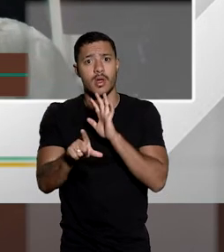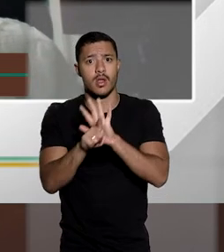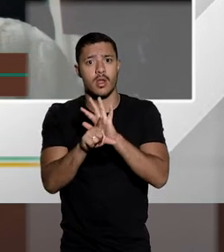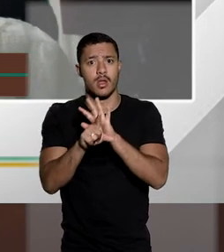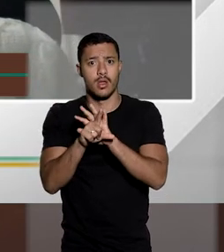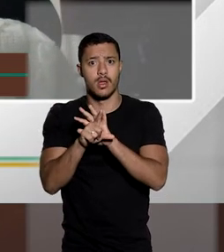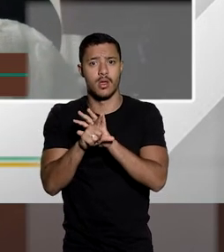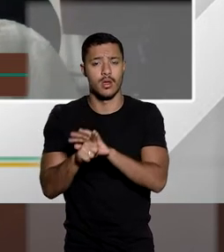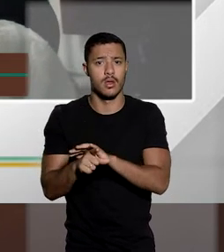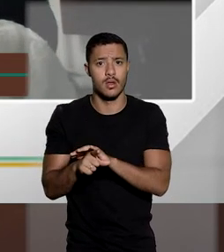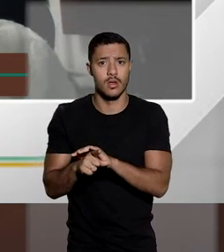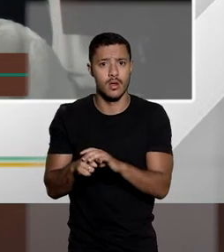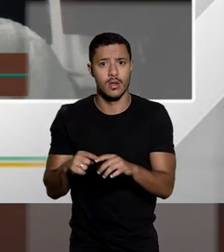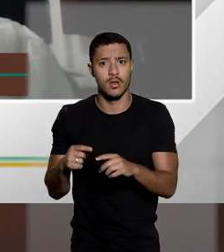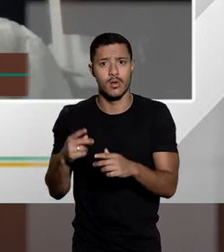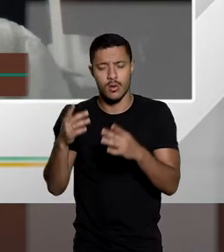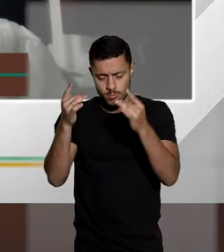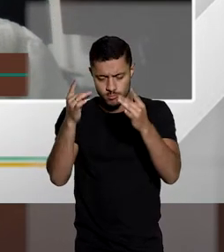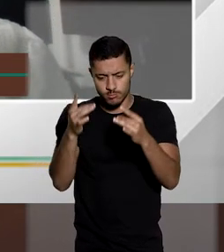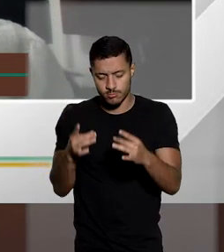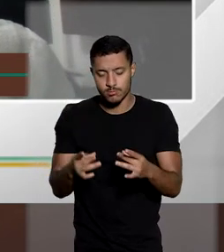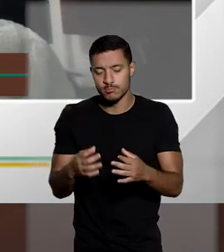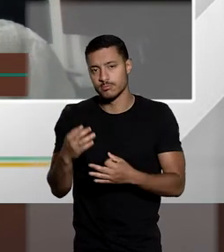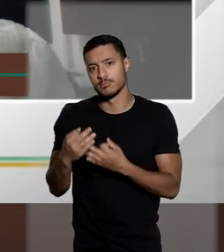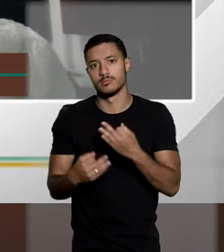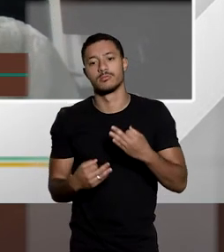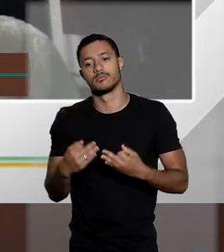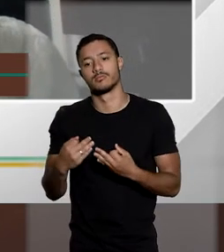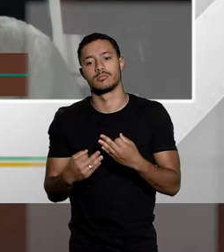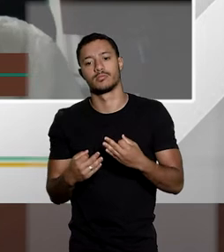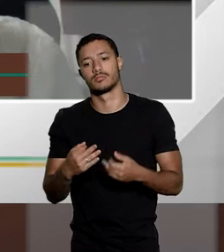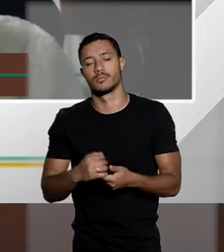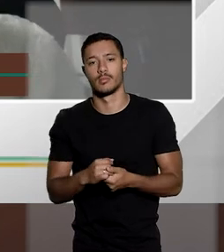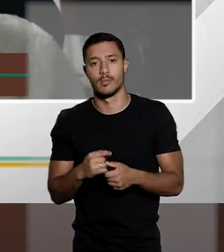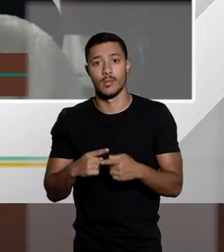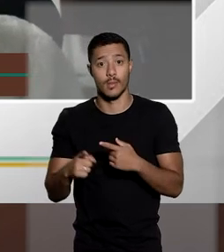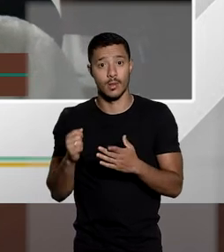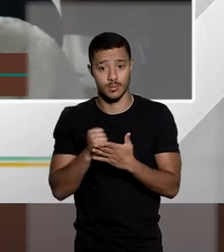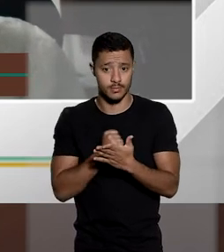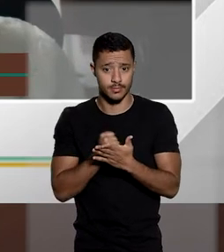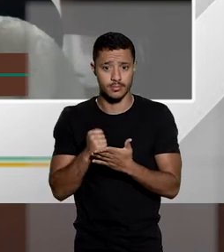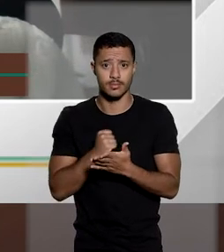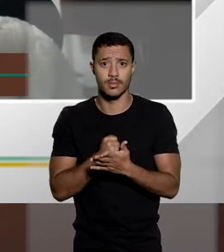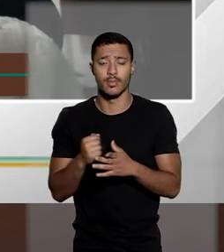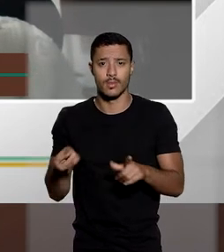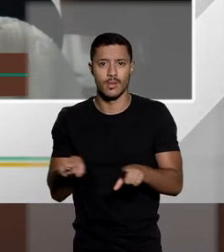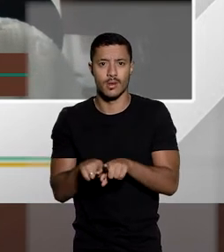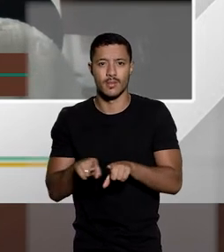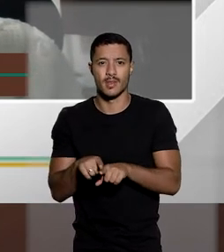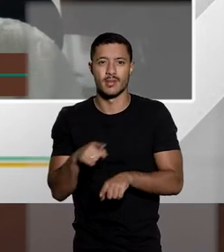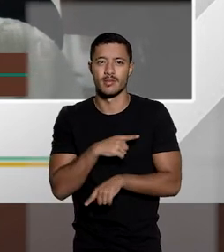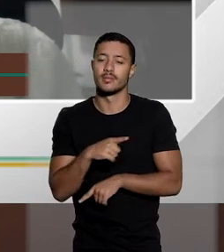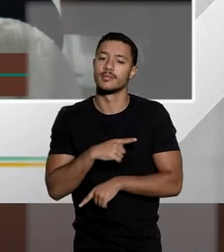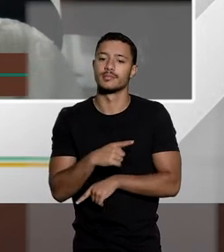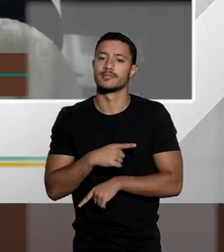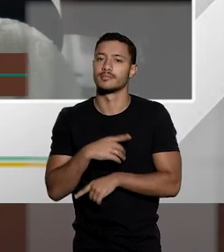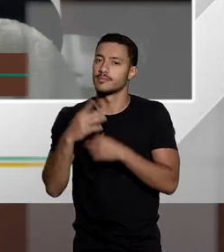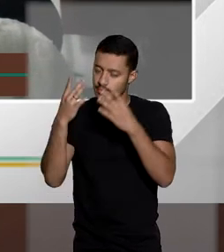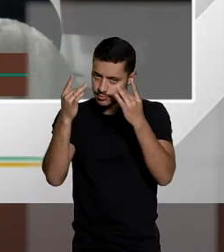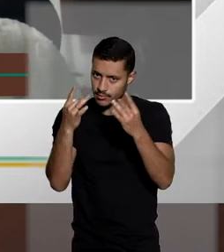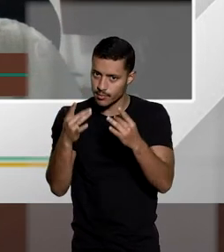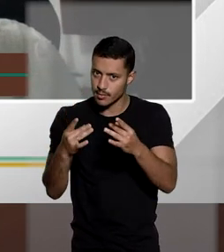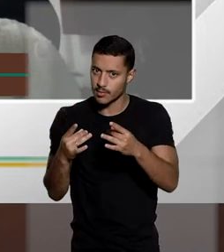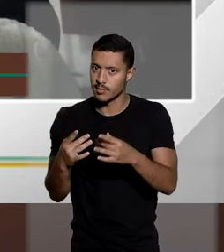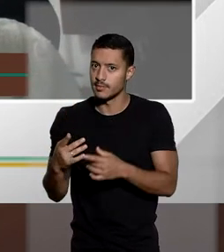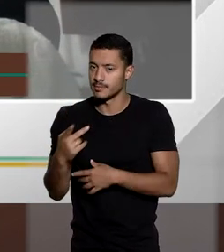de concessões, principalmente quanto aos critérios de julgamento. Mas os contratos de concessão também têm aquelas